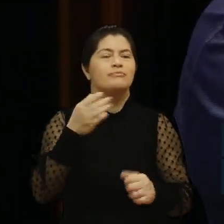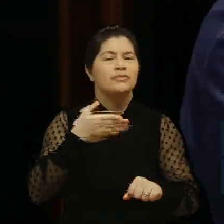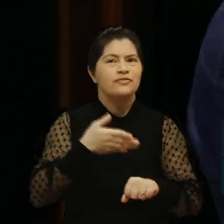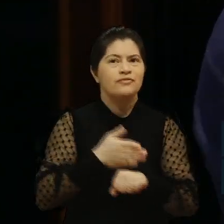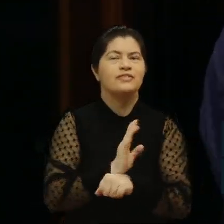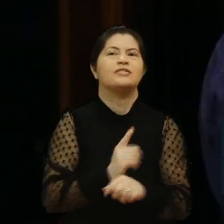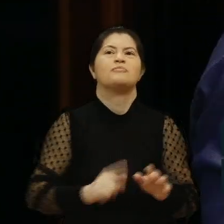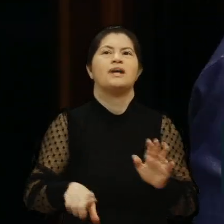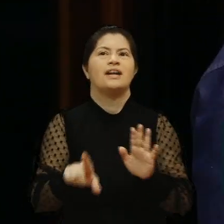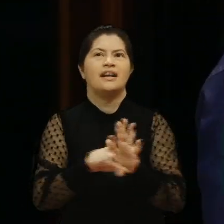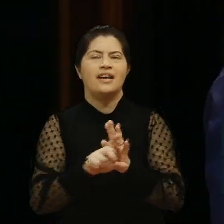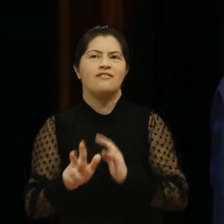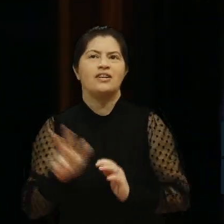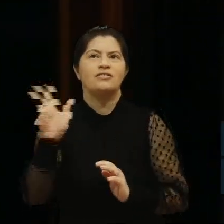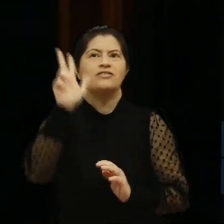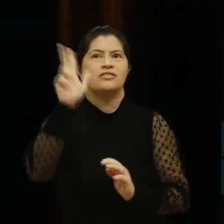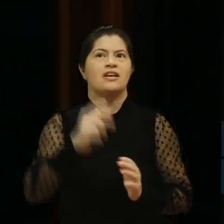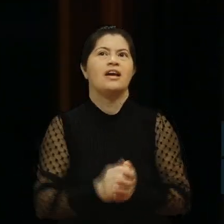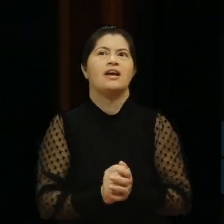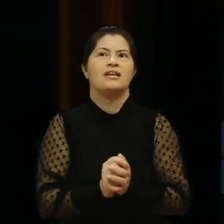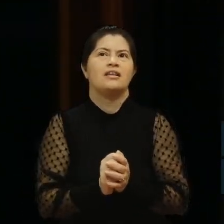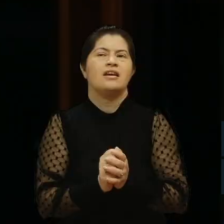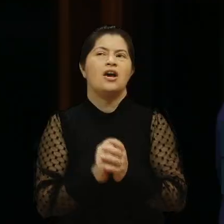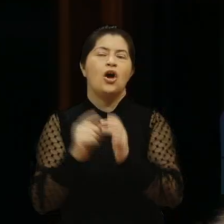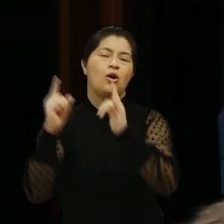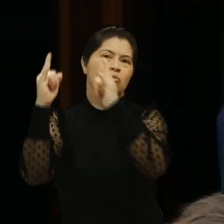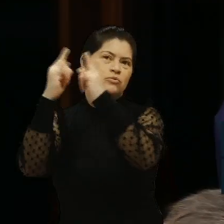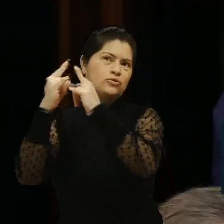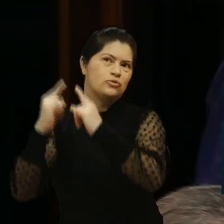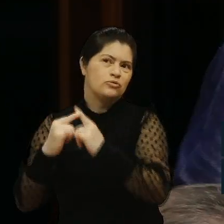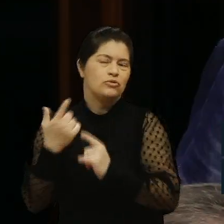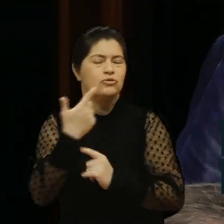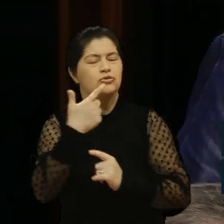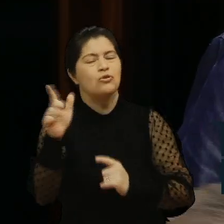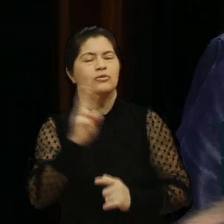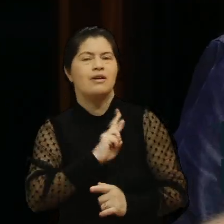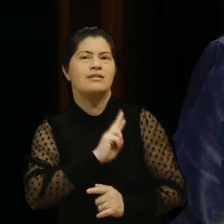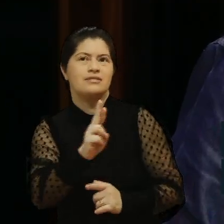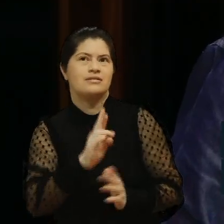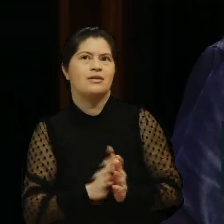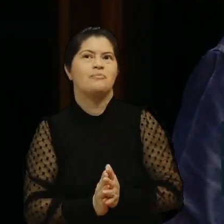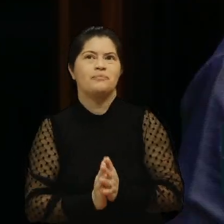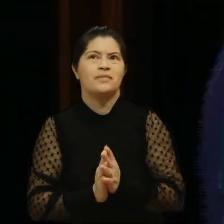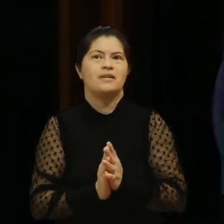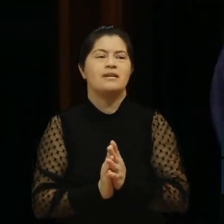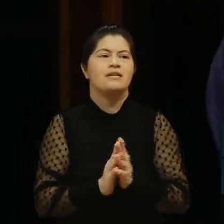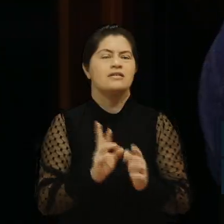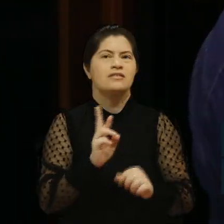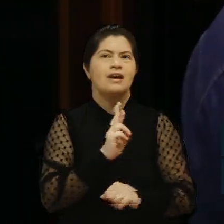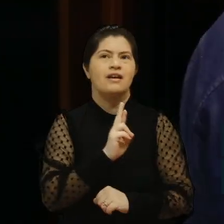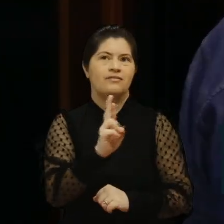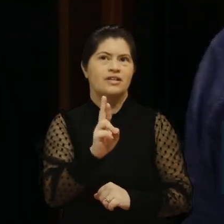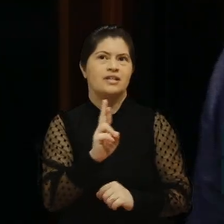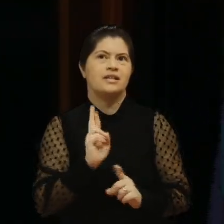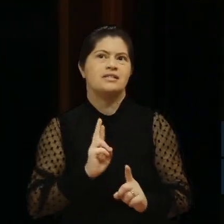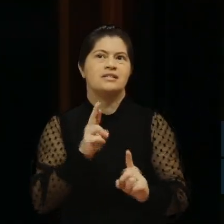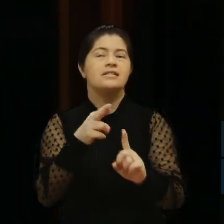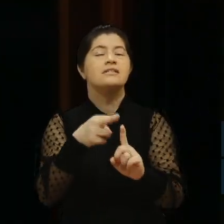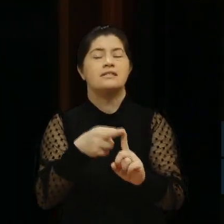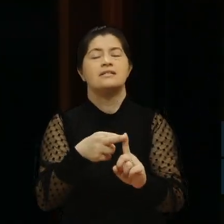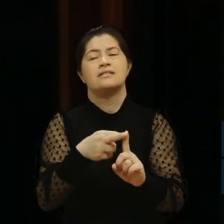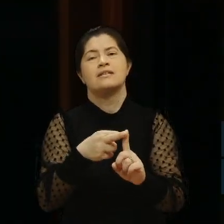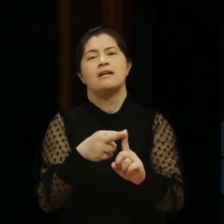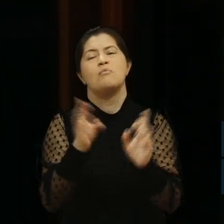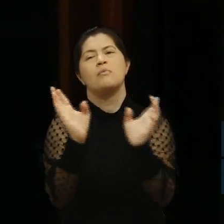trata de valorizar uma instituição de um outro segmento religioso. Então eu quis mais fazer essa deferência para parabenizar os